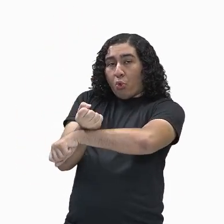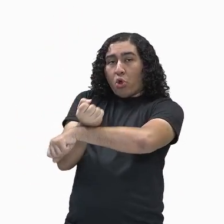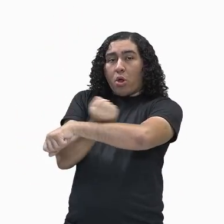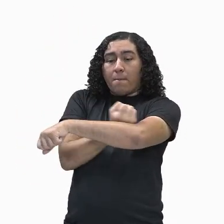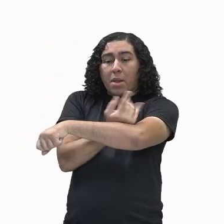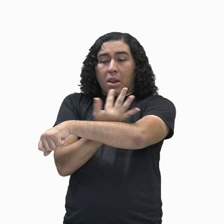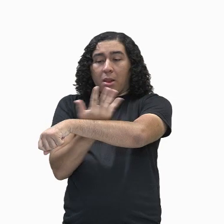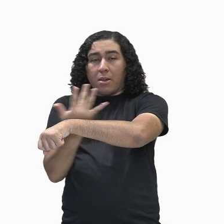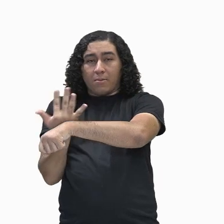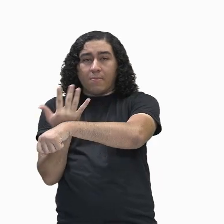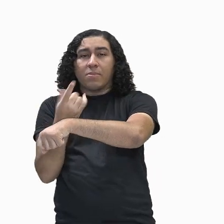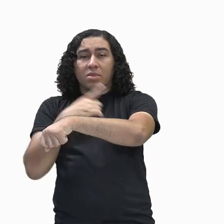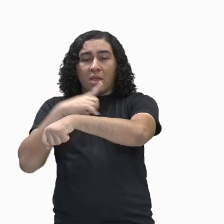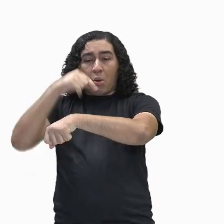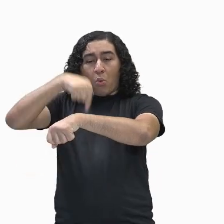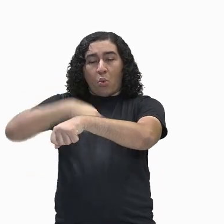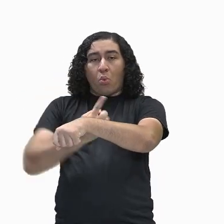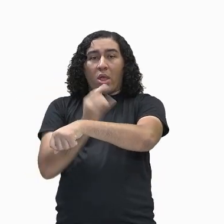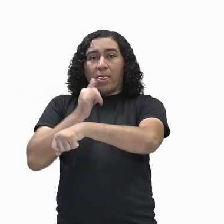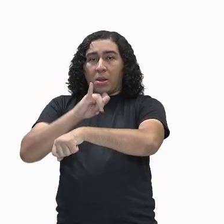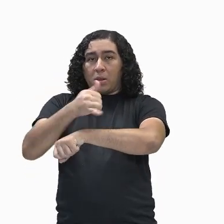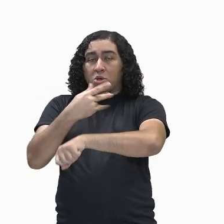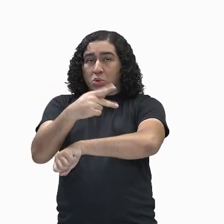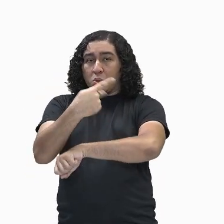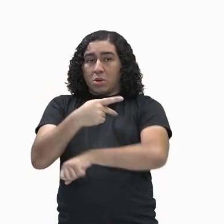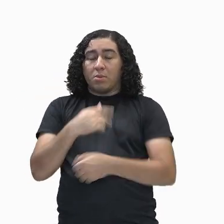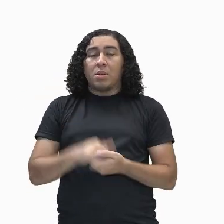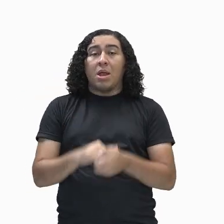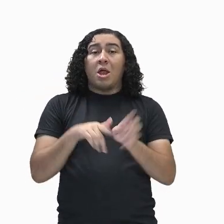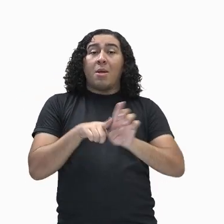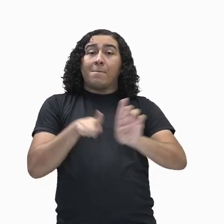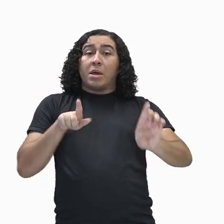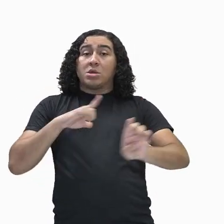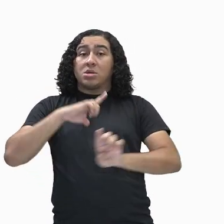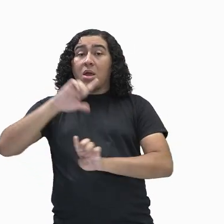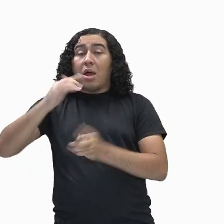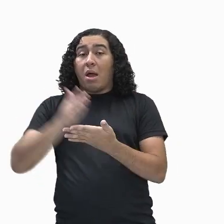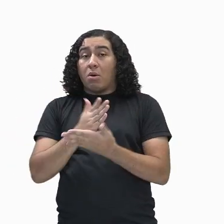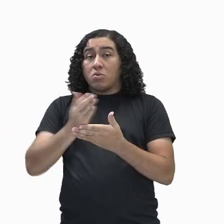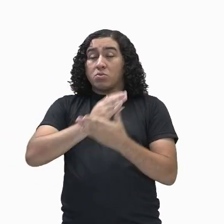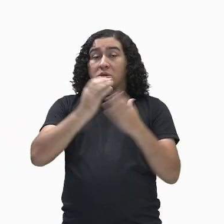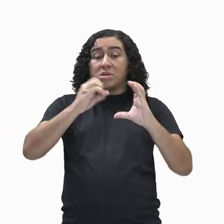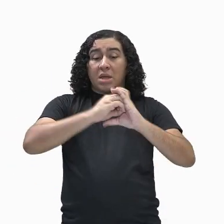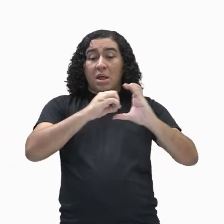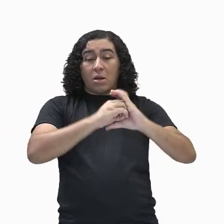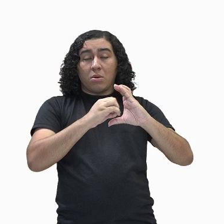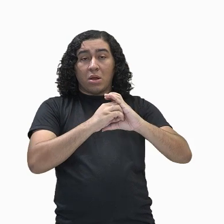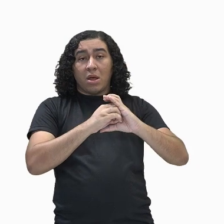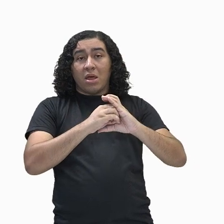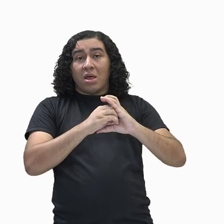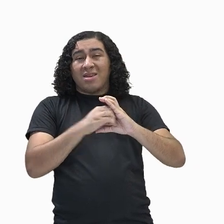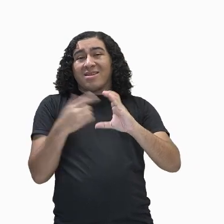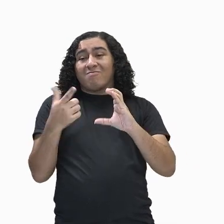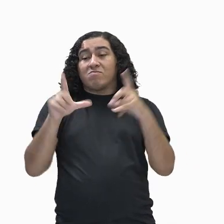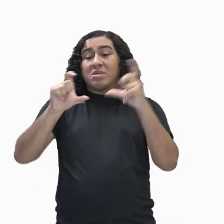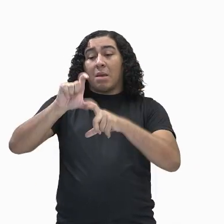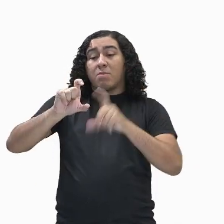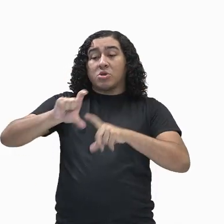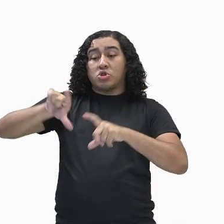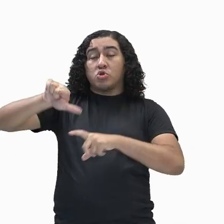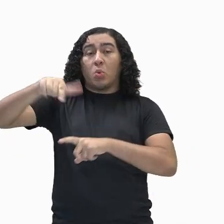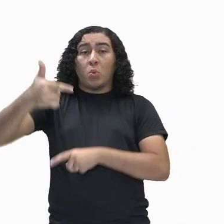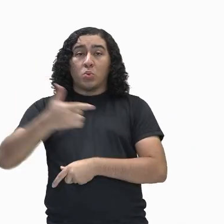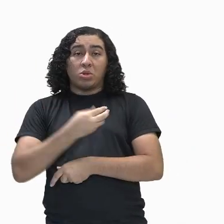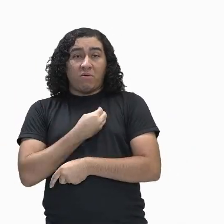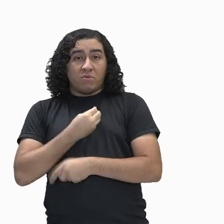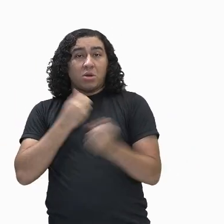fotossíntese, produzir o seu próprio alimento. Mas existem aqueles que são heterótrofos, que são aqueles que não produzem o seu